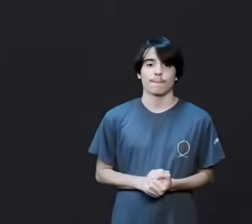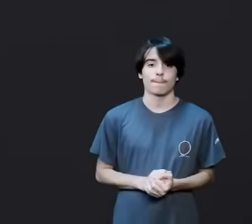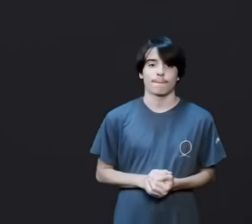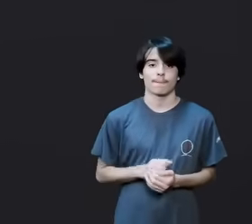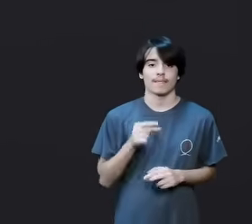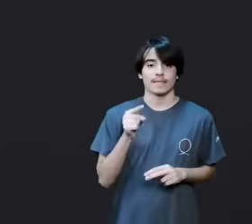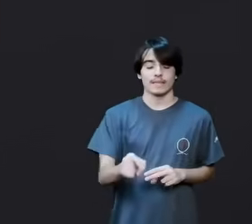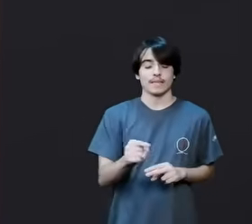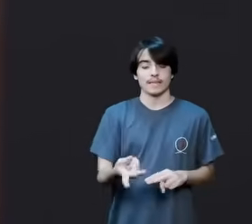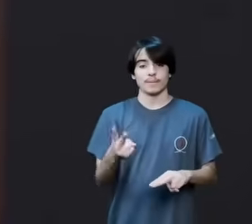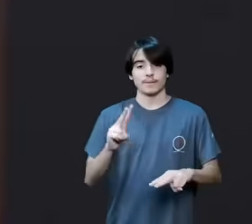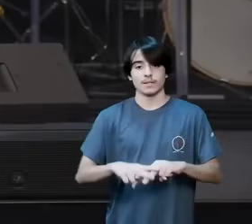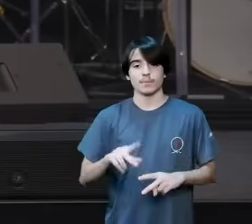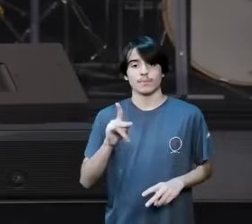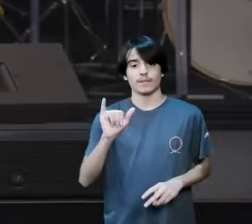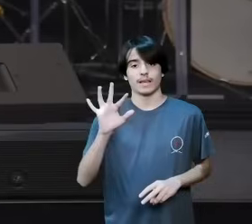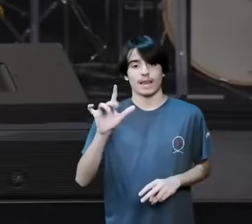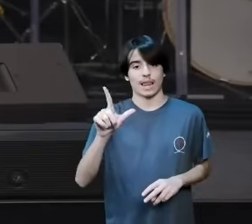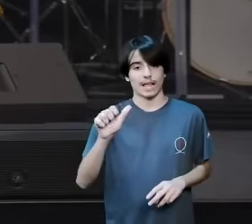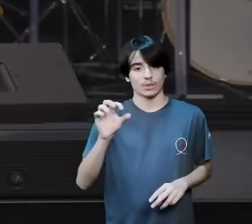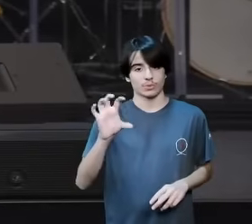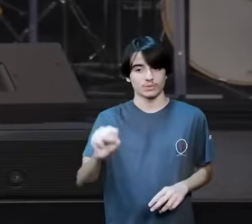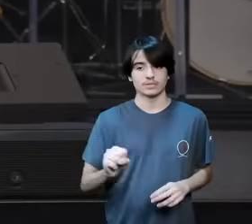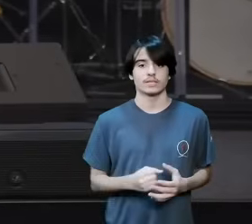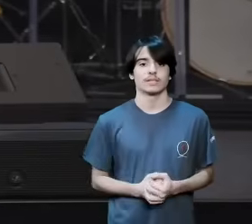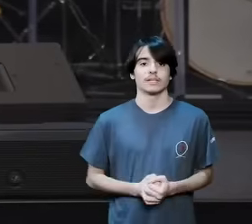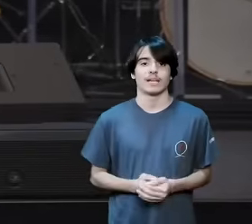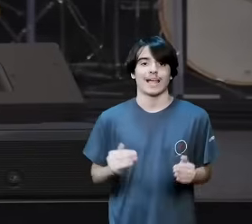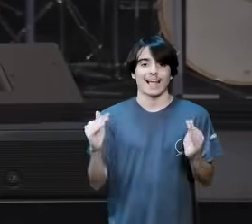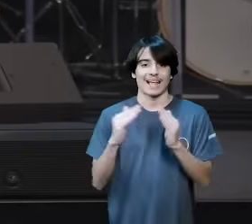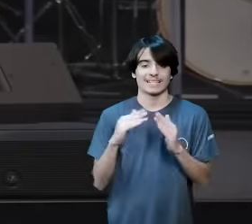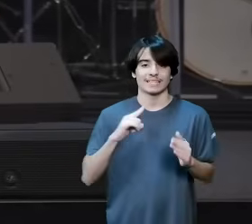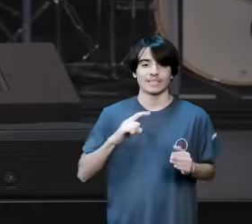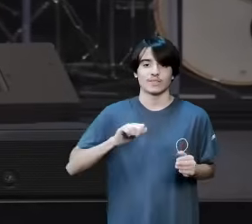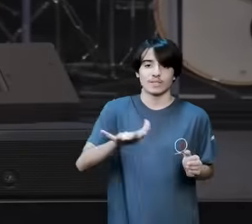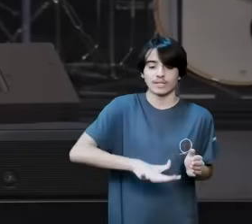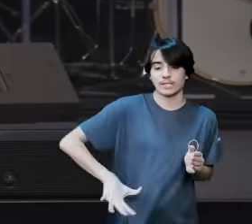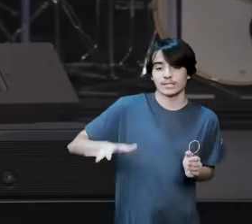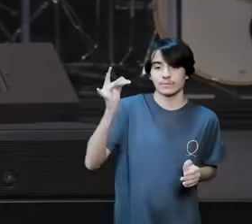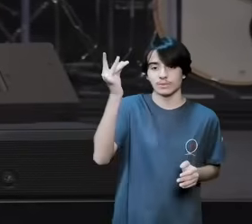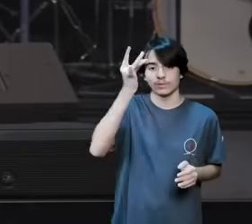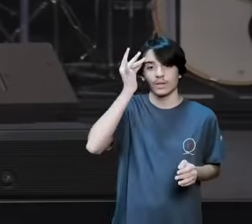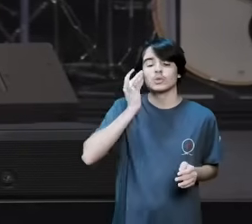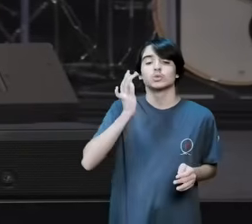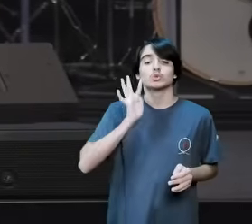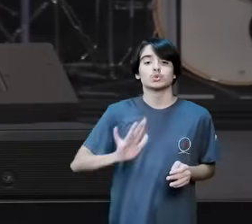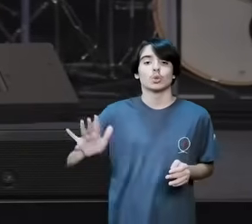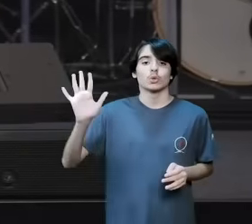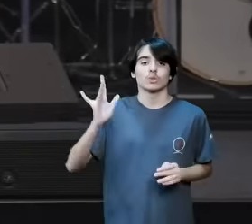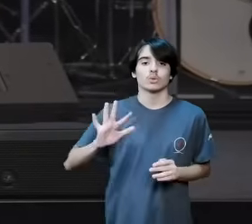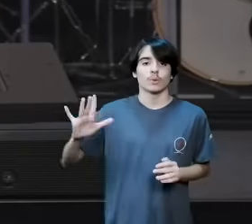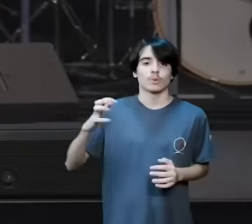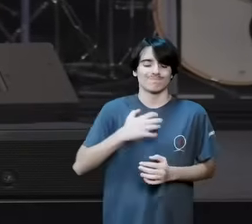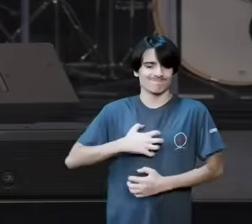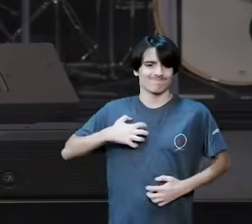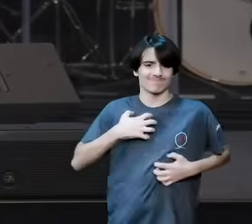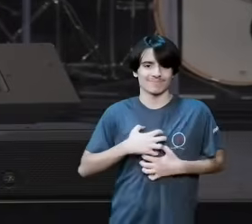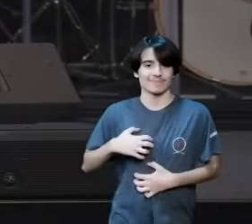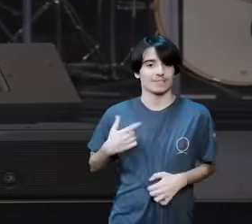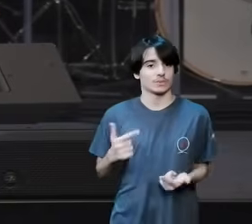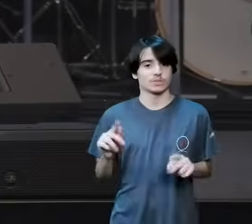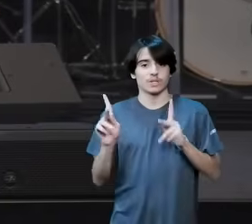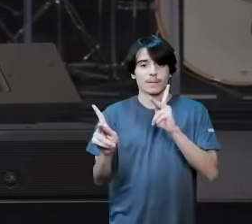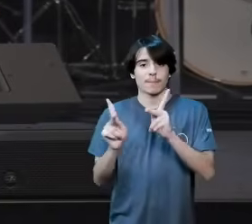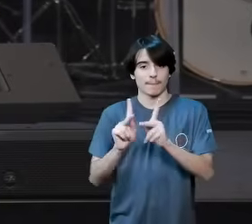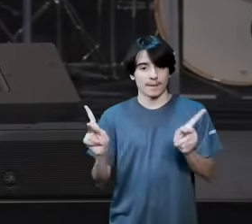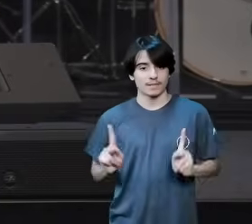era marido dela, a casa dela se conectou a uma atmosfera espiritual e ela teve um sonho, ao ponto que lhe perturbou a alma e lhe tirou a paz.